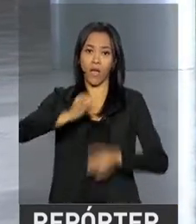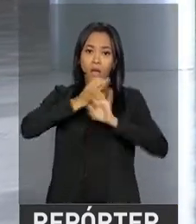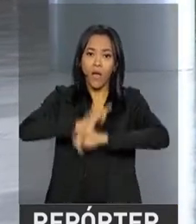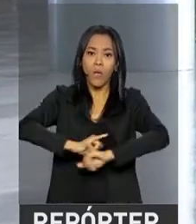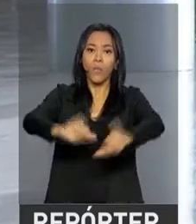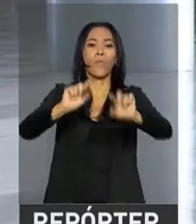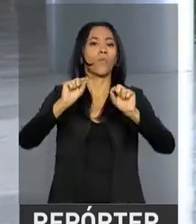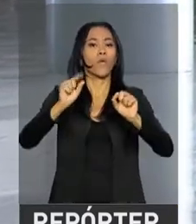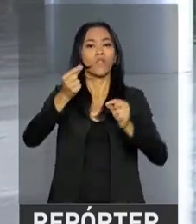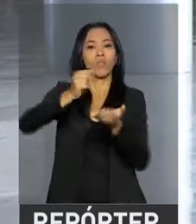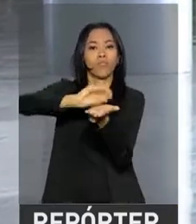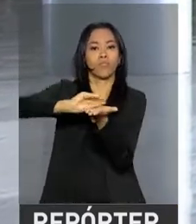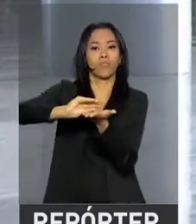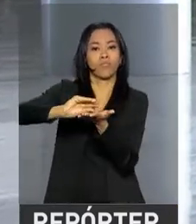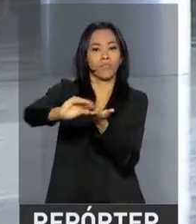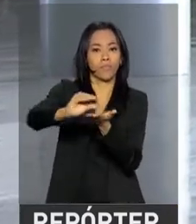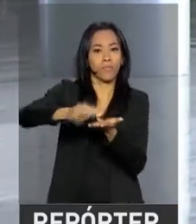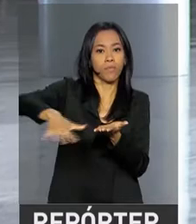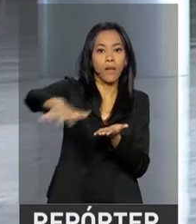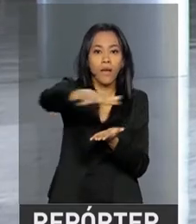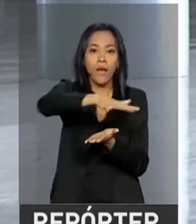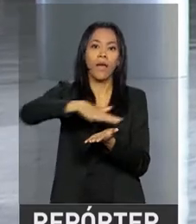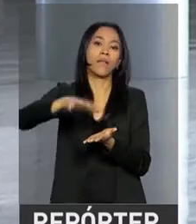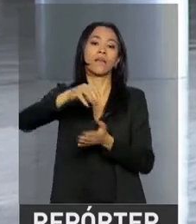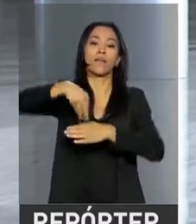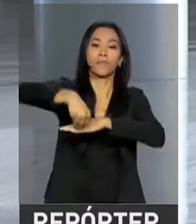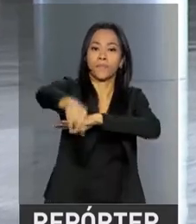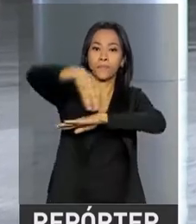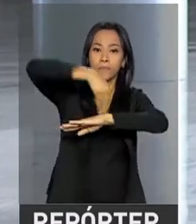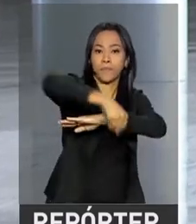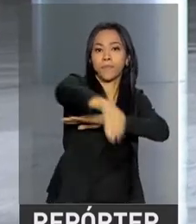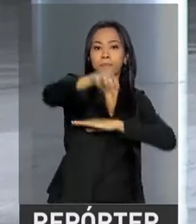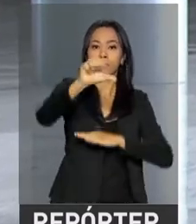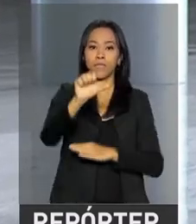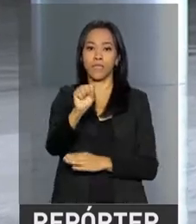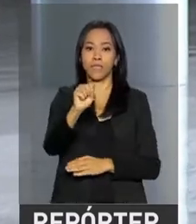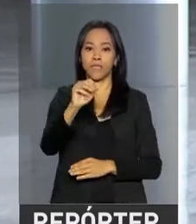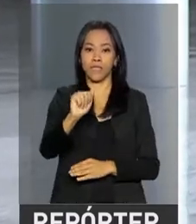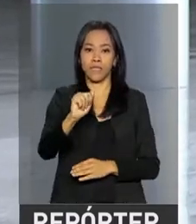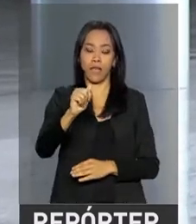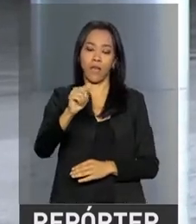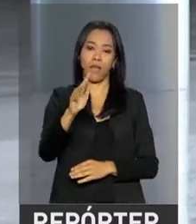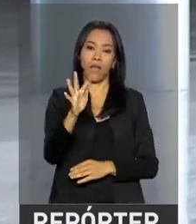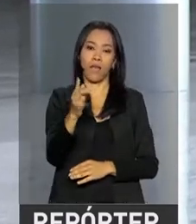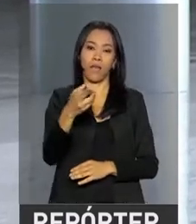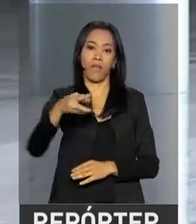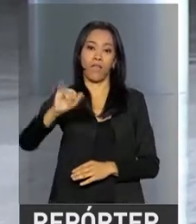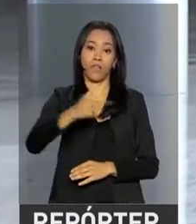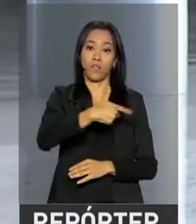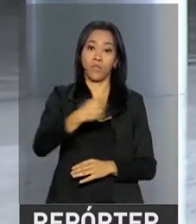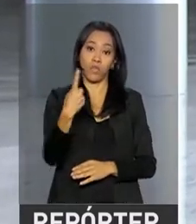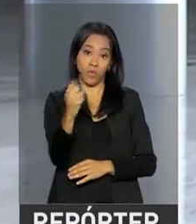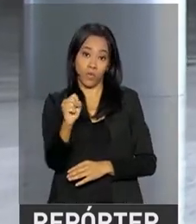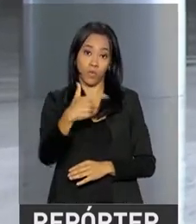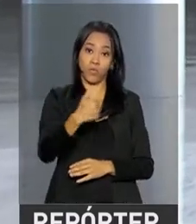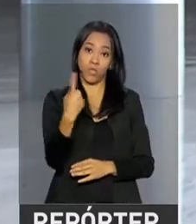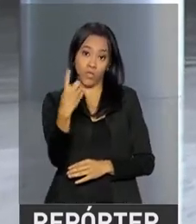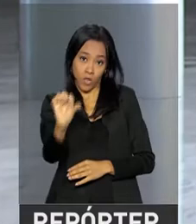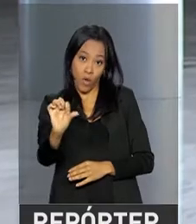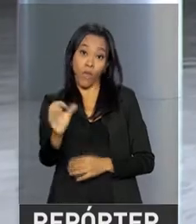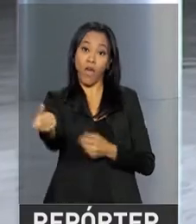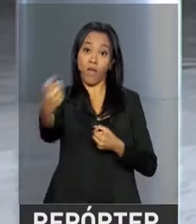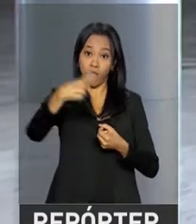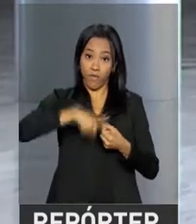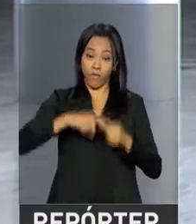de recursos para o financiamento da safra 2018 e 2019 o retorno do presidente michel temer está